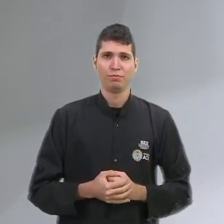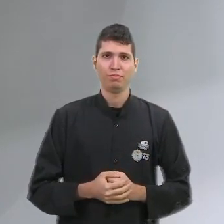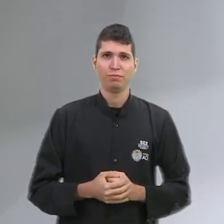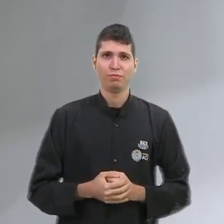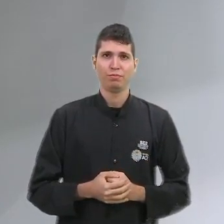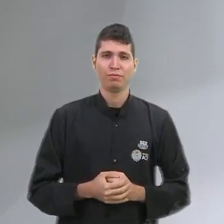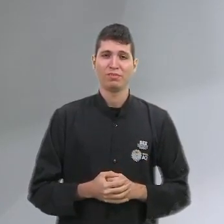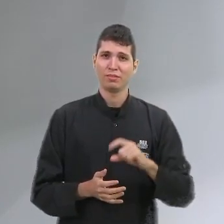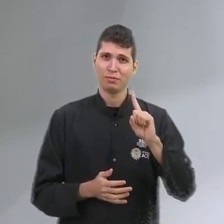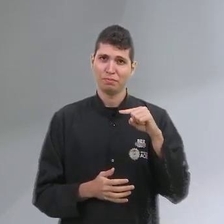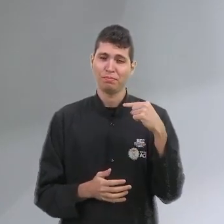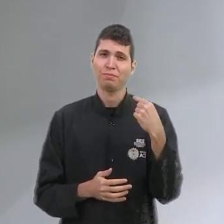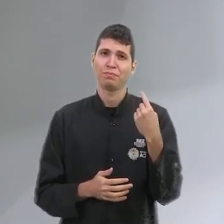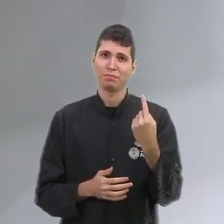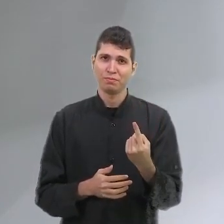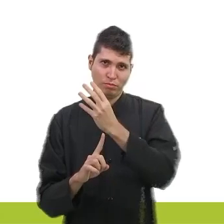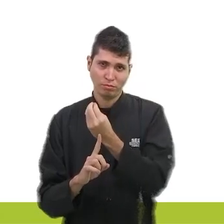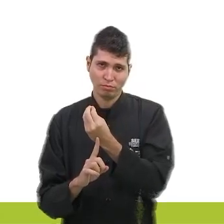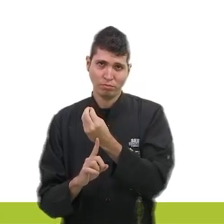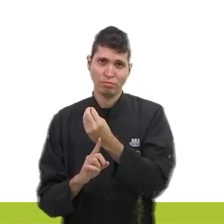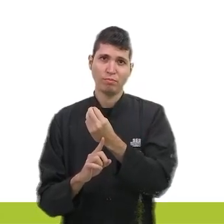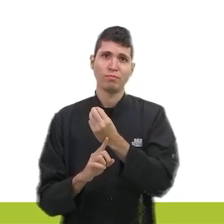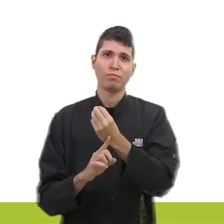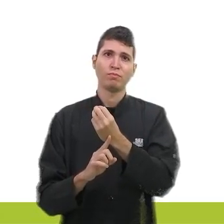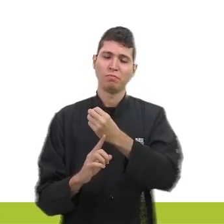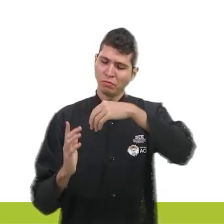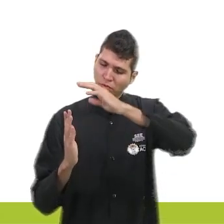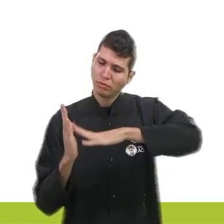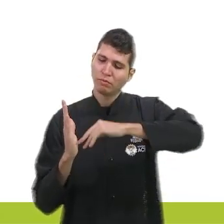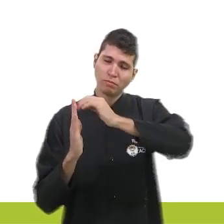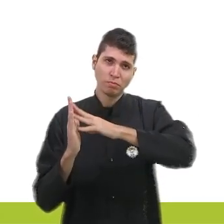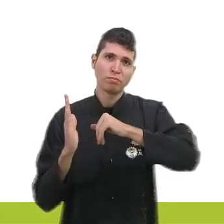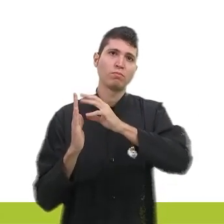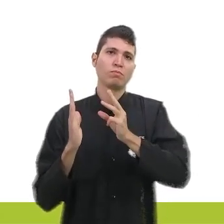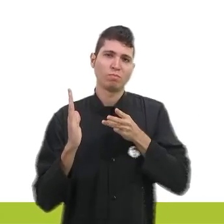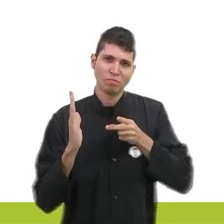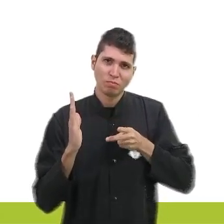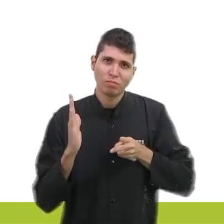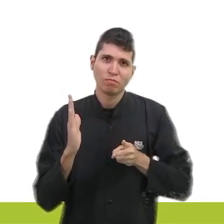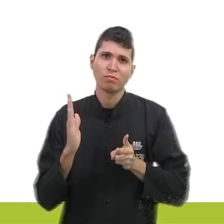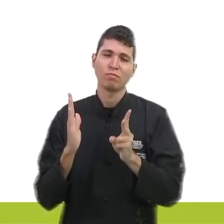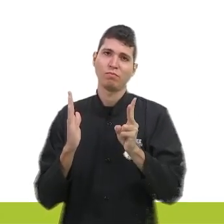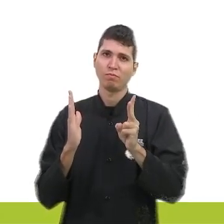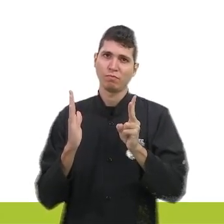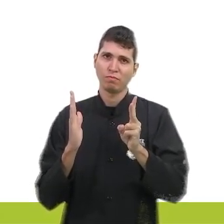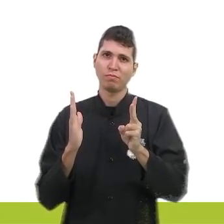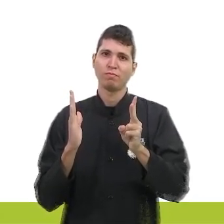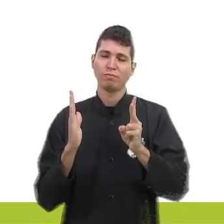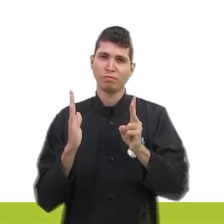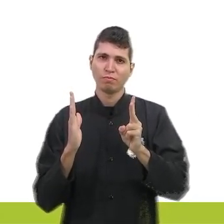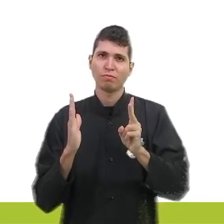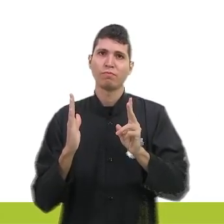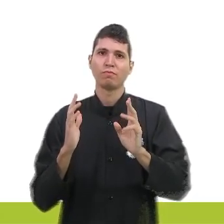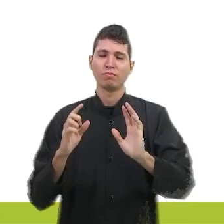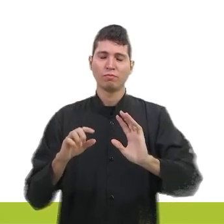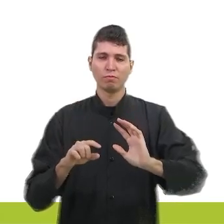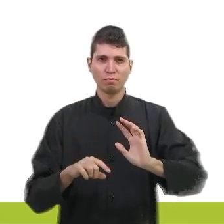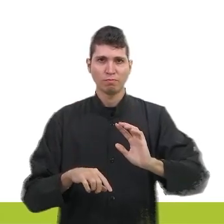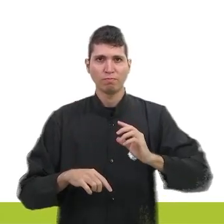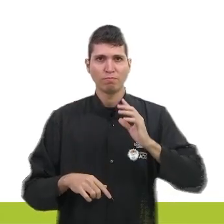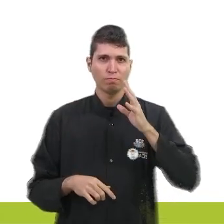artista, certo? Mas hoje, especificamente, nós vamos falar de um artista que se destacou